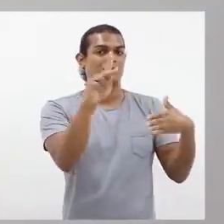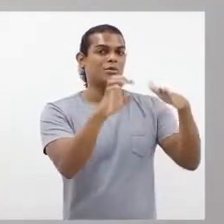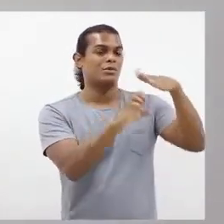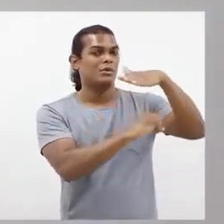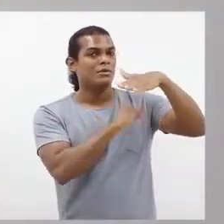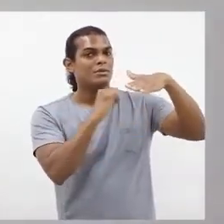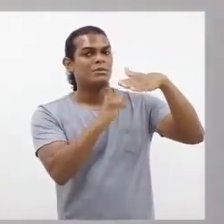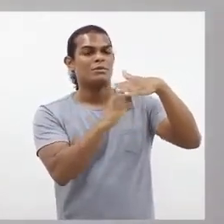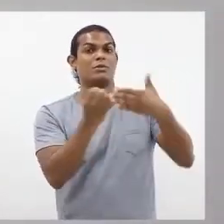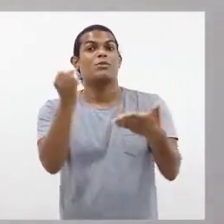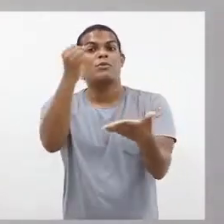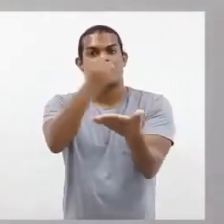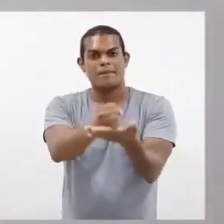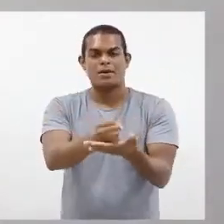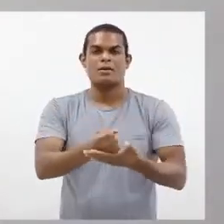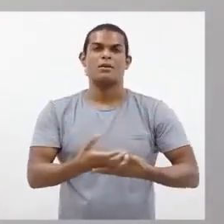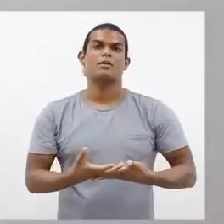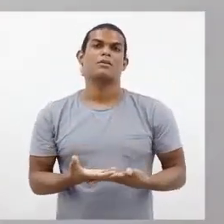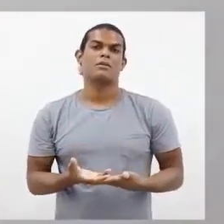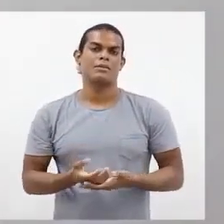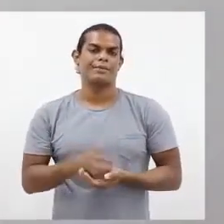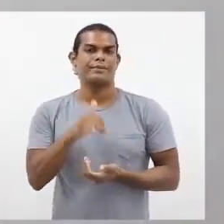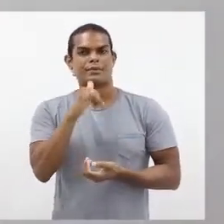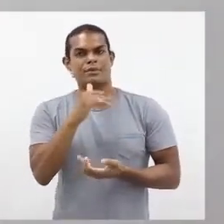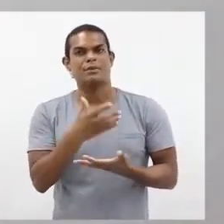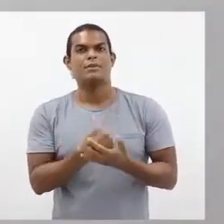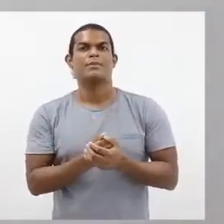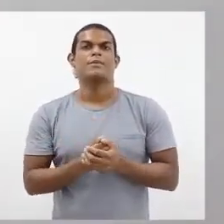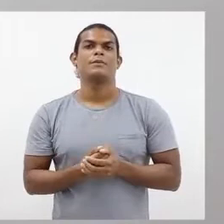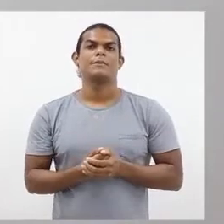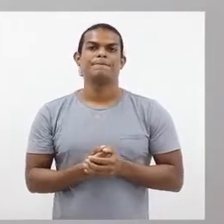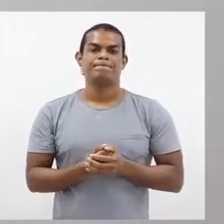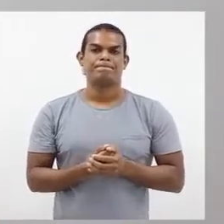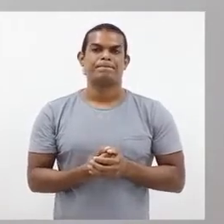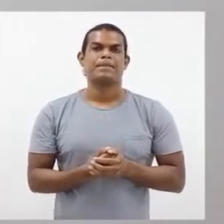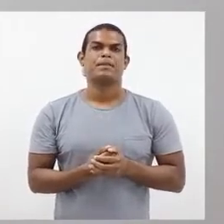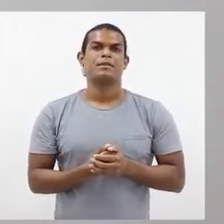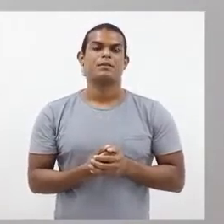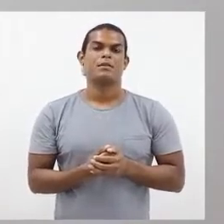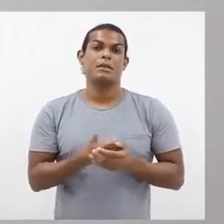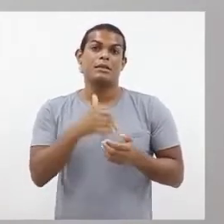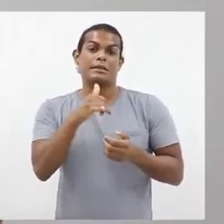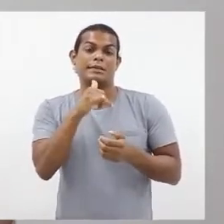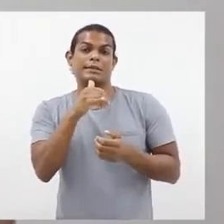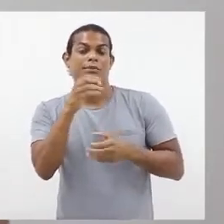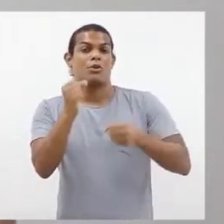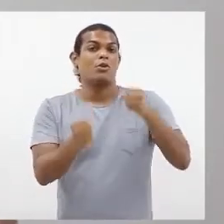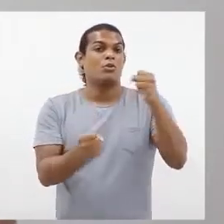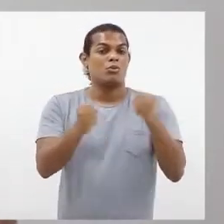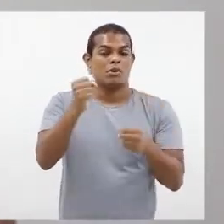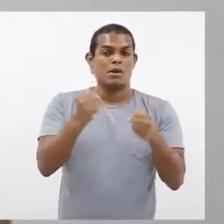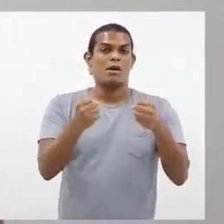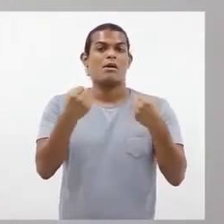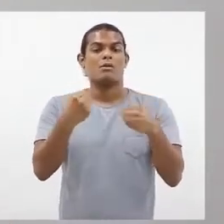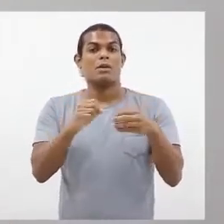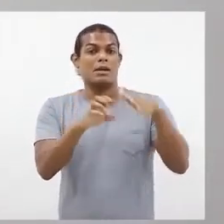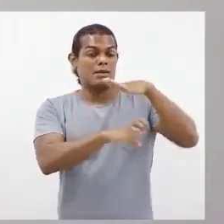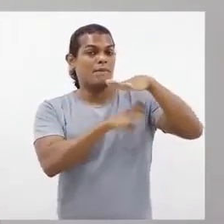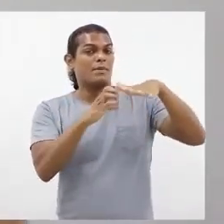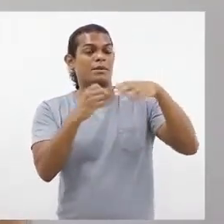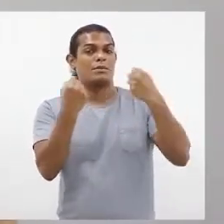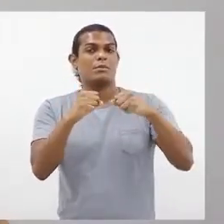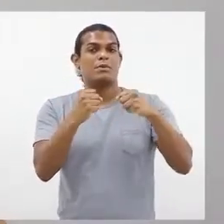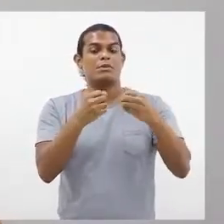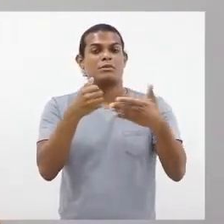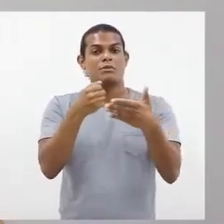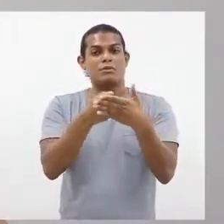Uma marca, por exemplo, a empresa pode ser negociada, os bens tangíveis dela, você vende a máquina, você vende